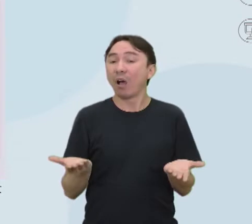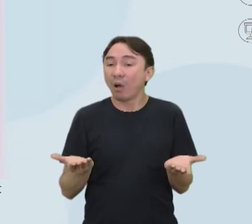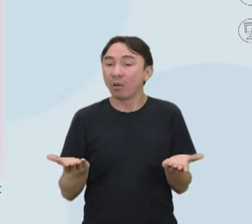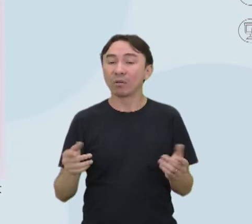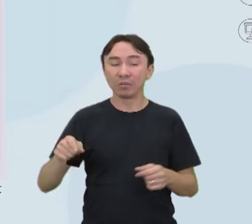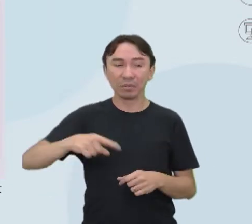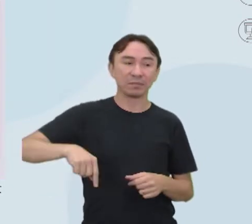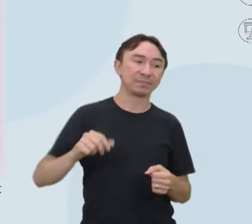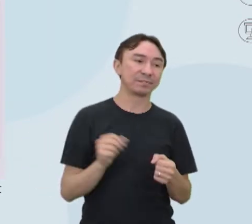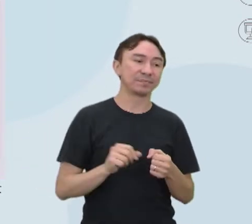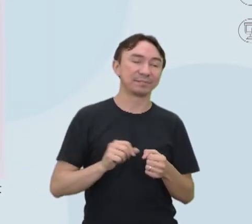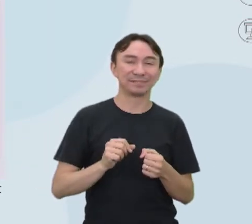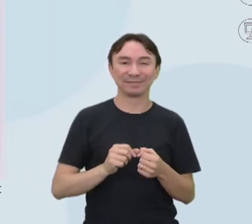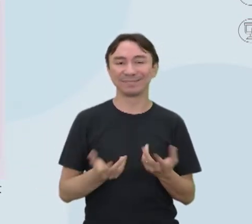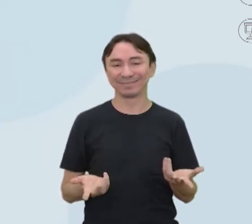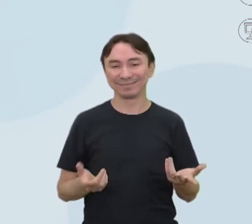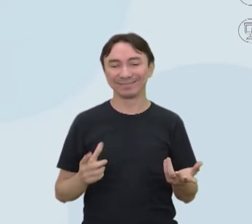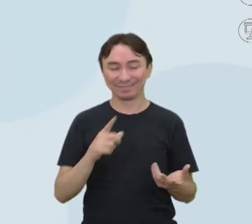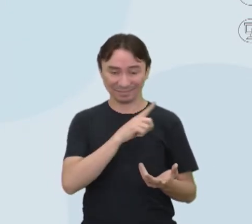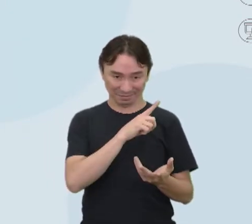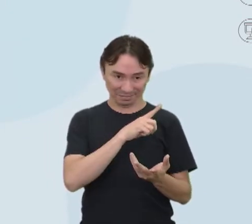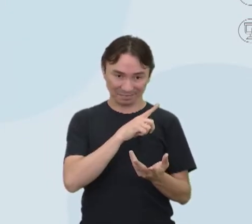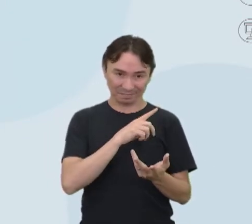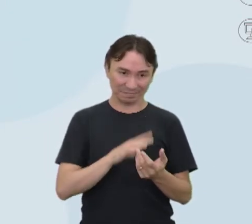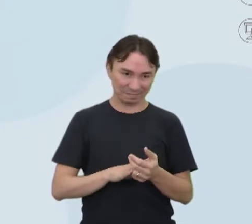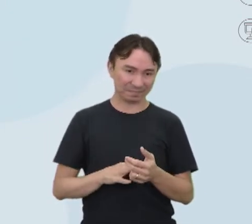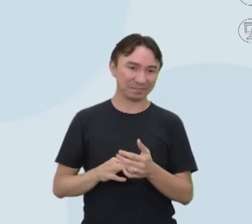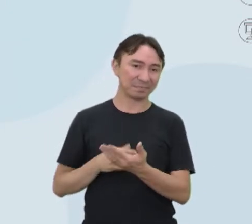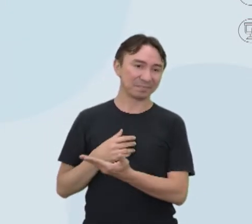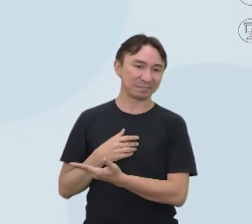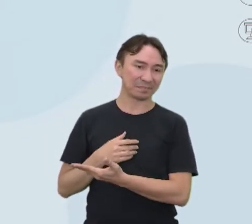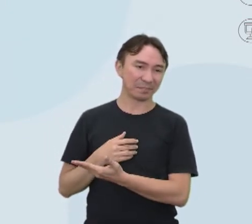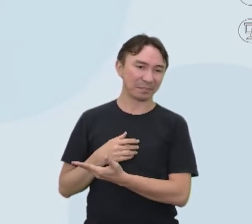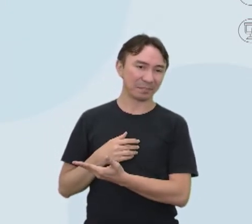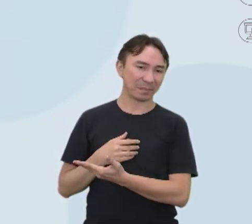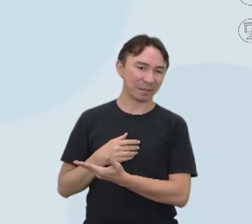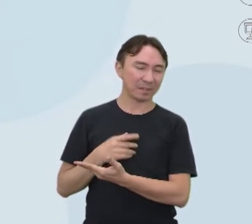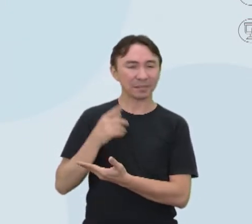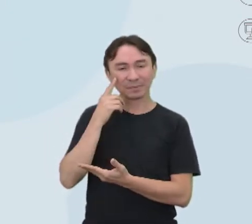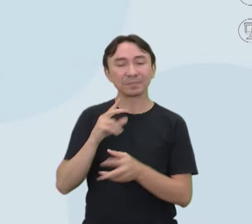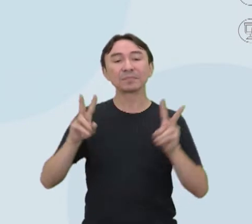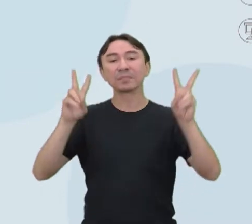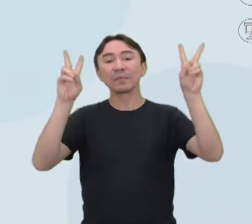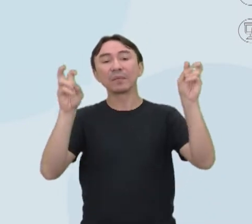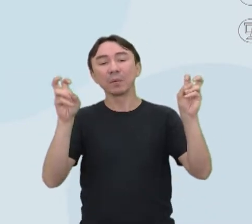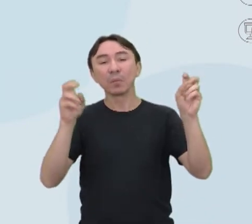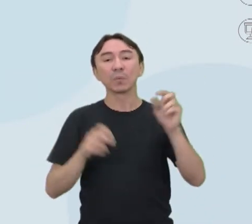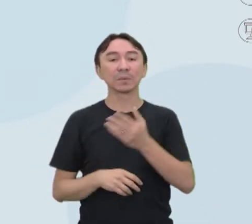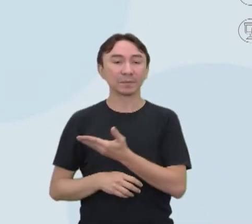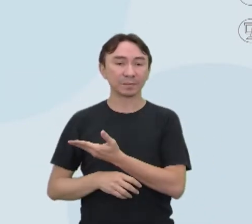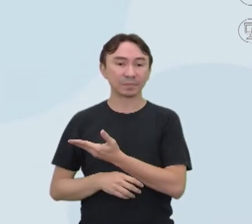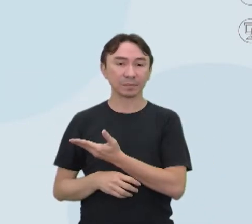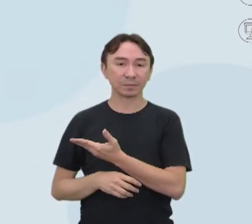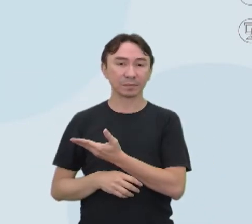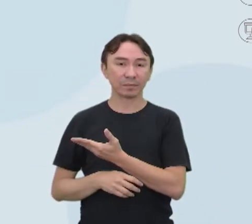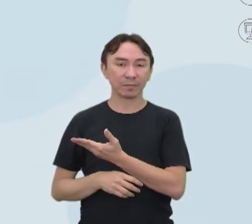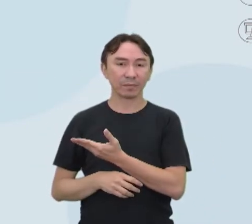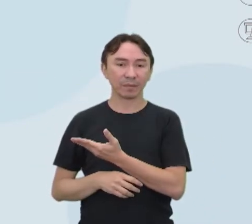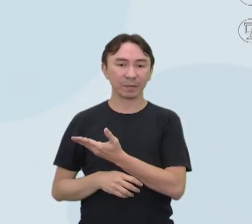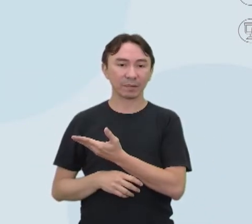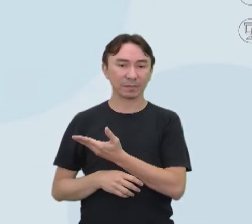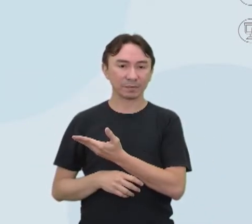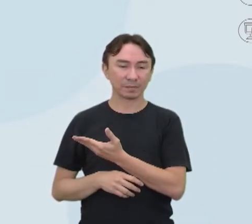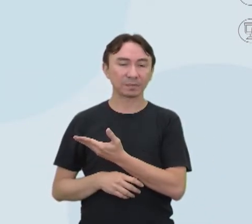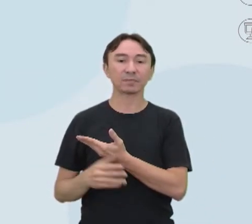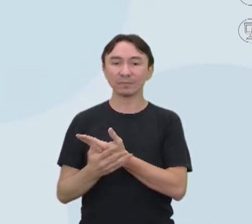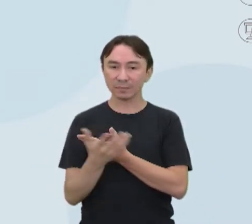beleza, fica então, tranquilo. Tá? Posso passar? Pode. Olha lá, então. Aí olha. você colocou, qual que é o nome que você colocou no seu? Ah, então, a pergunta sem título, ó, produção de lixo no